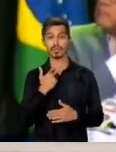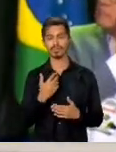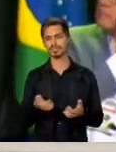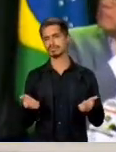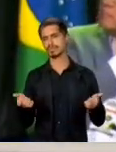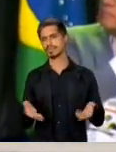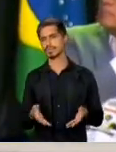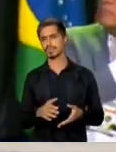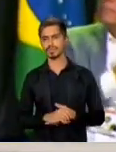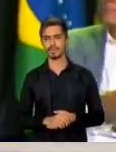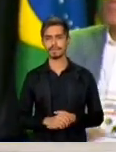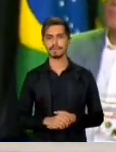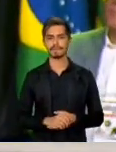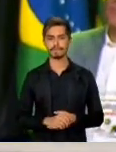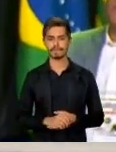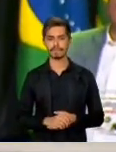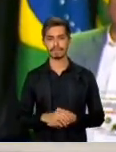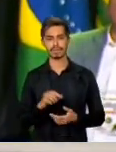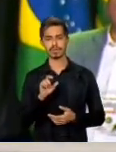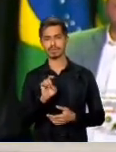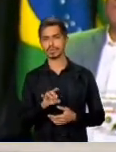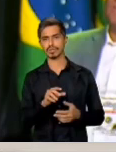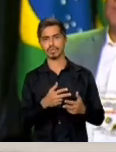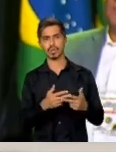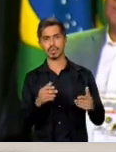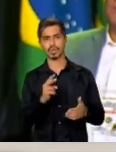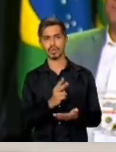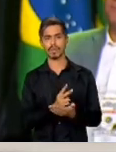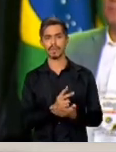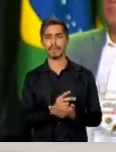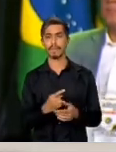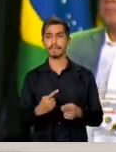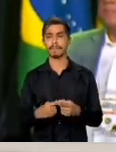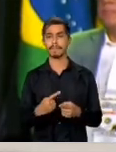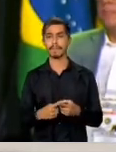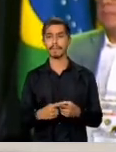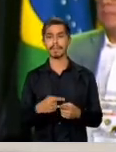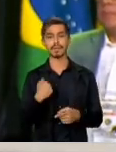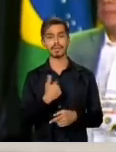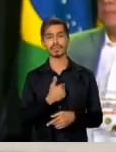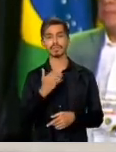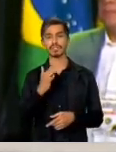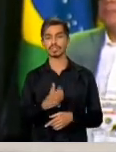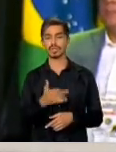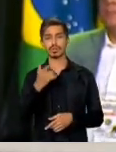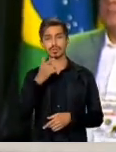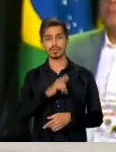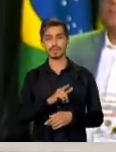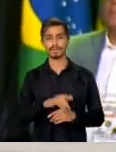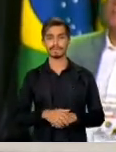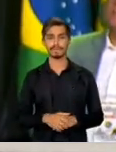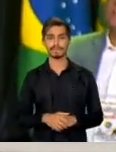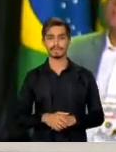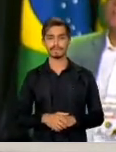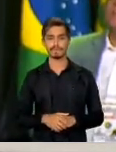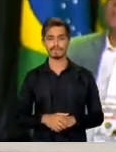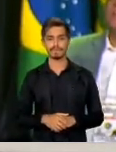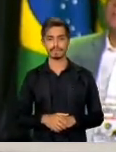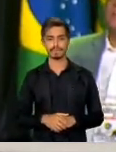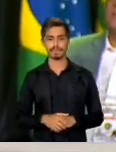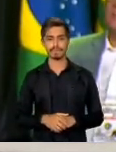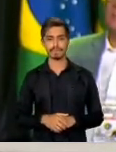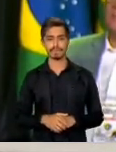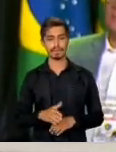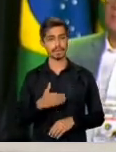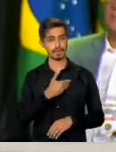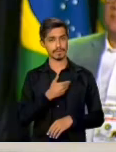mão apenas das mesmas coisas. Por quê? Porque nós já conseguimos, mesmo quando tivemos